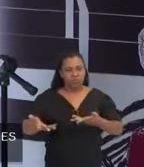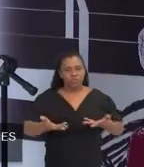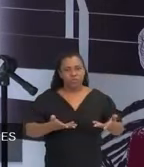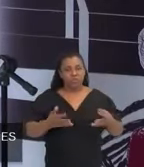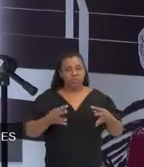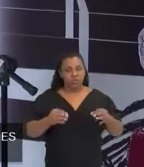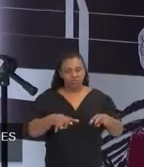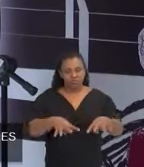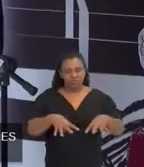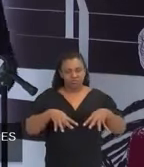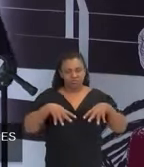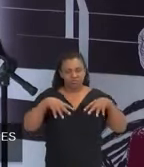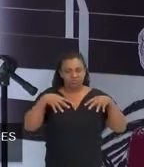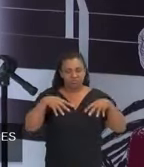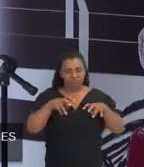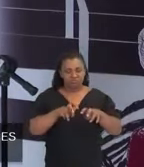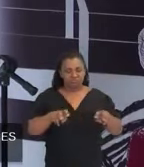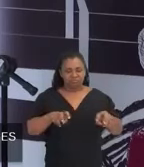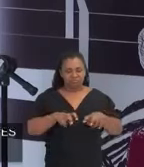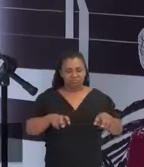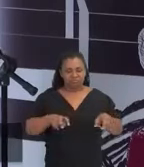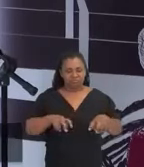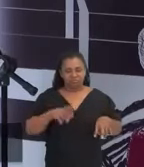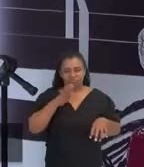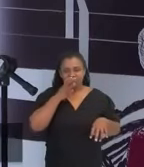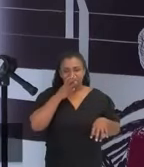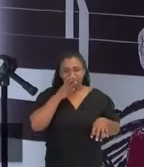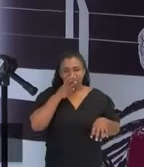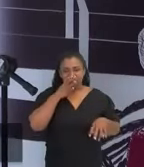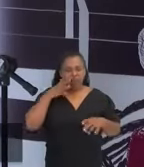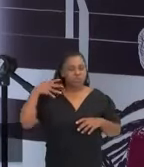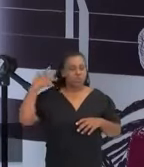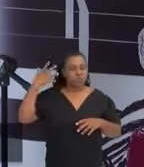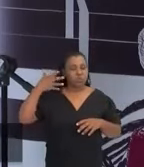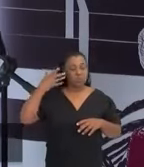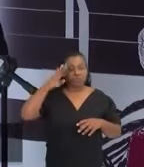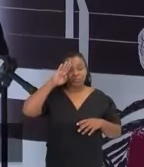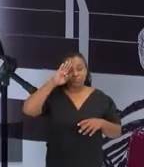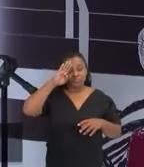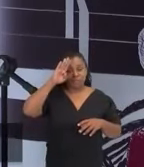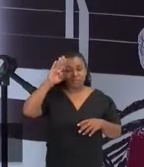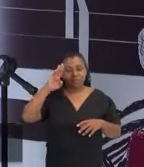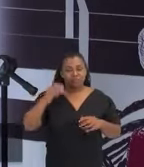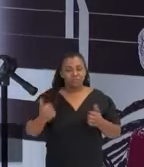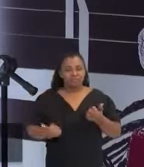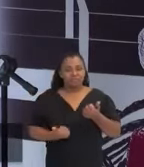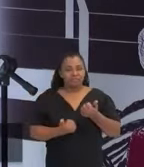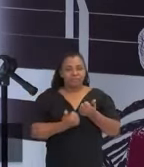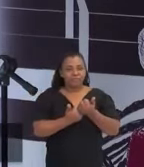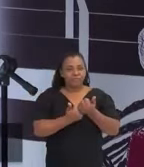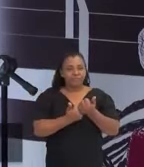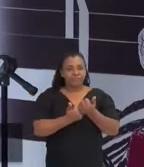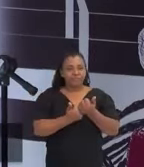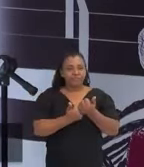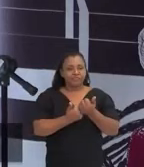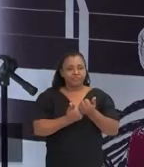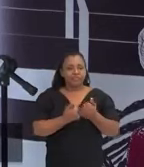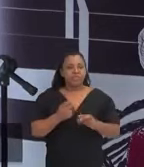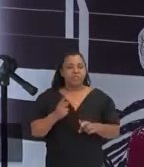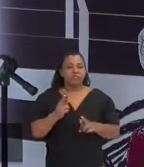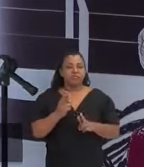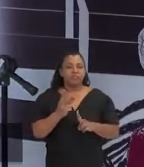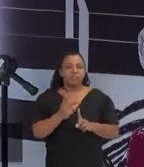ocuparem seus lugares no auditório para acompanharmos a palestra magna, que será proferida pela vice-procuradora-geral do Trabalho, Maria Aparecida